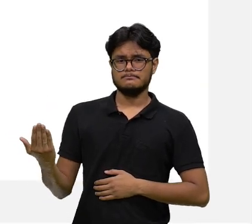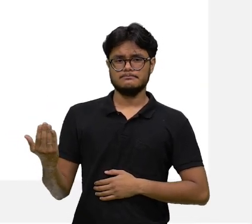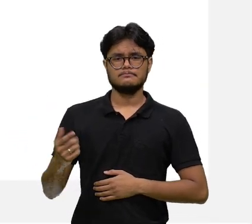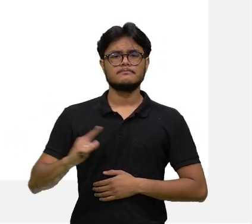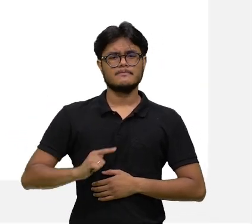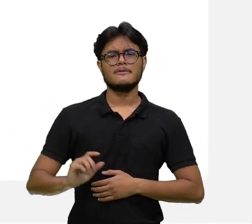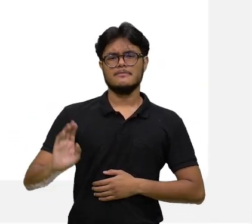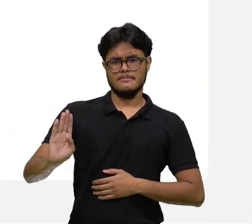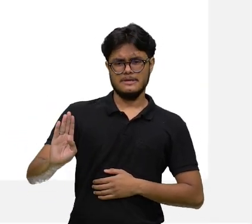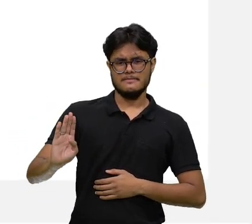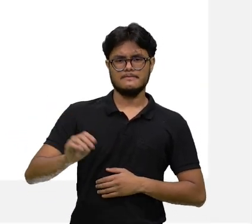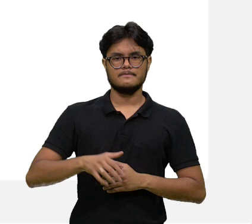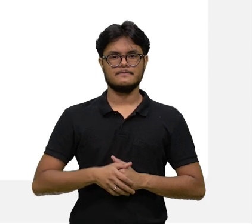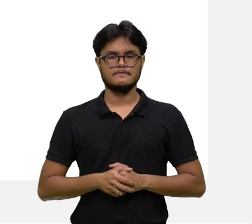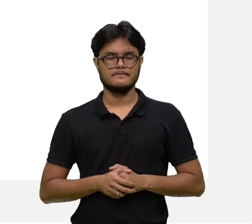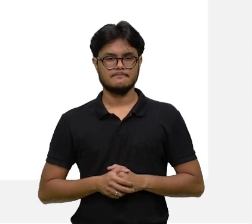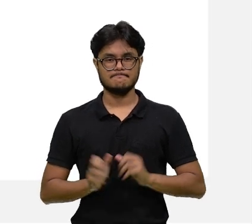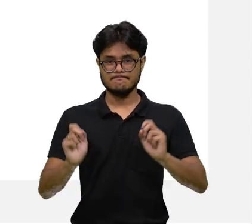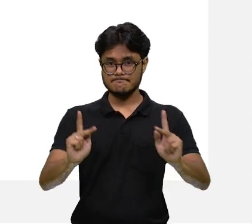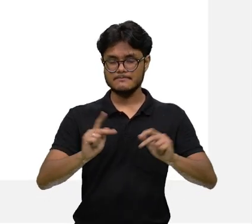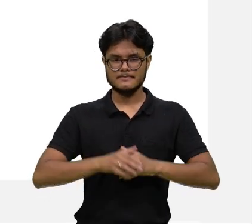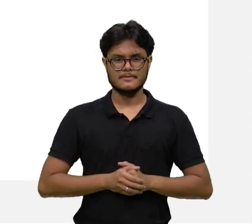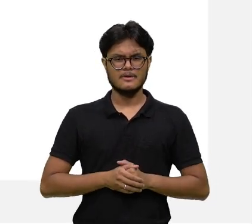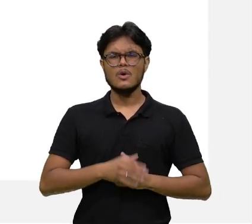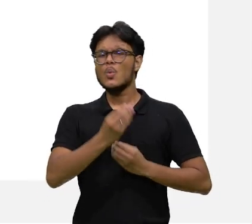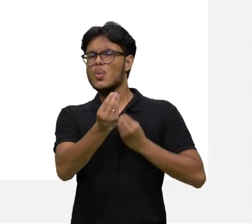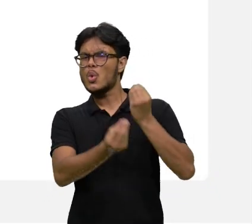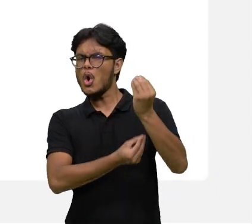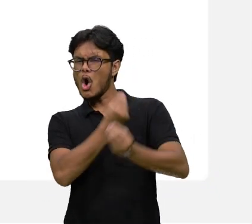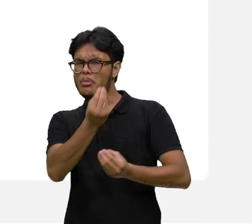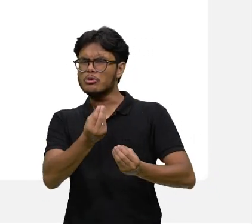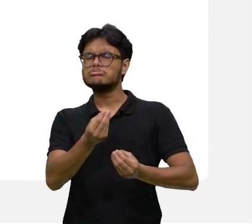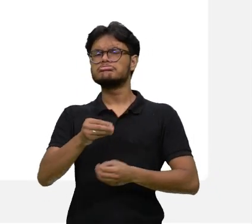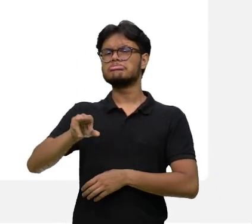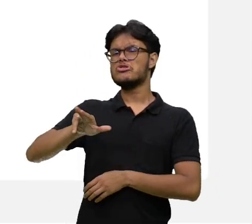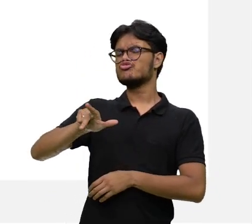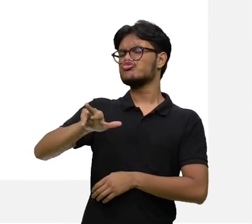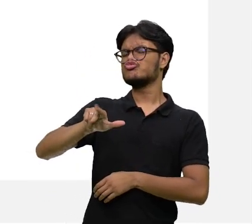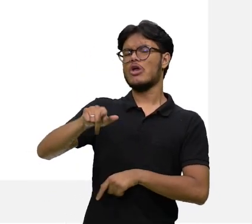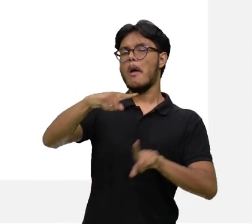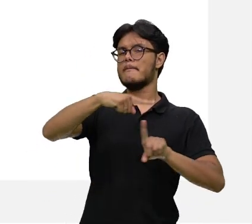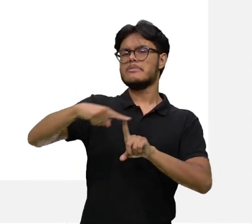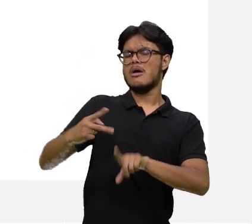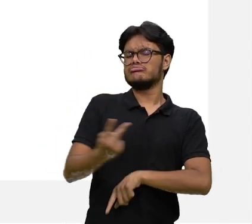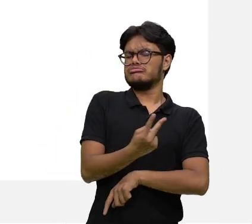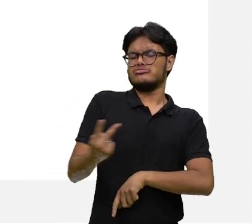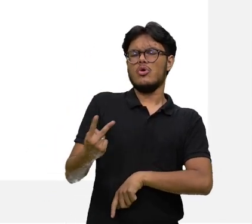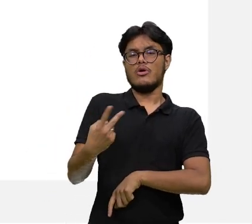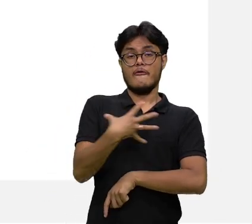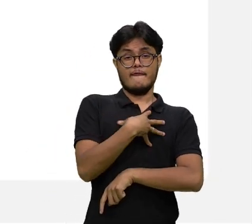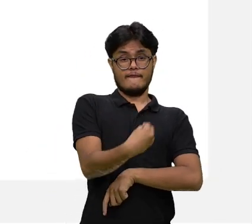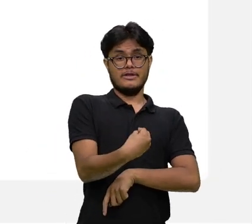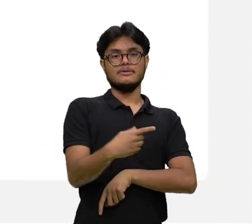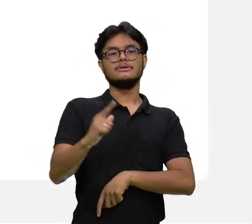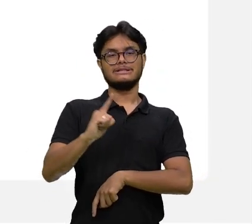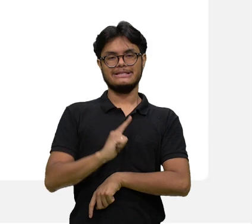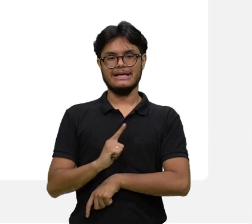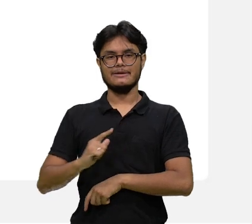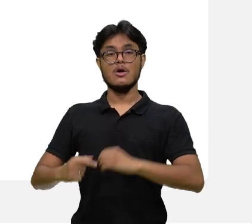a letra B. Beleza? Formação de gêmeos, não esqueçam disso. Nós temos gêmeos que são monozigóticos